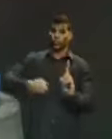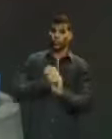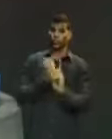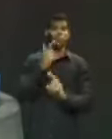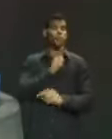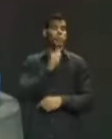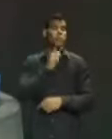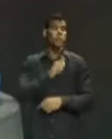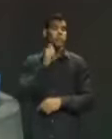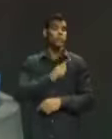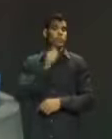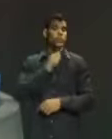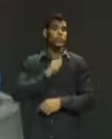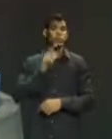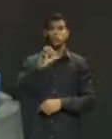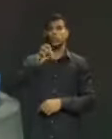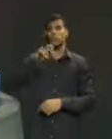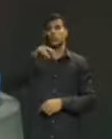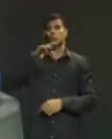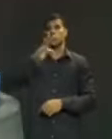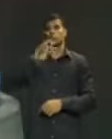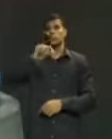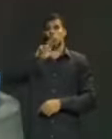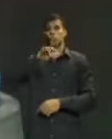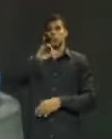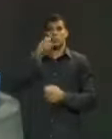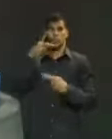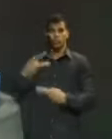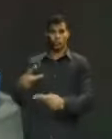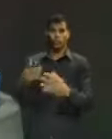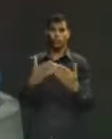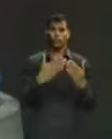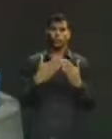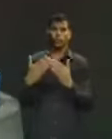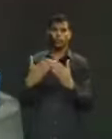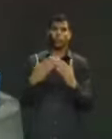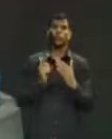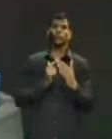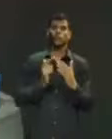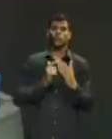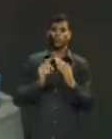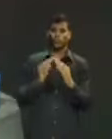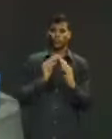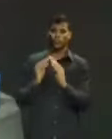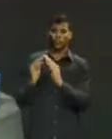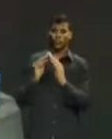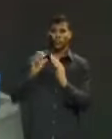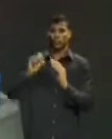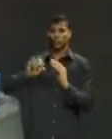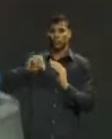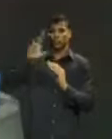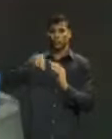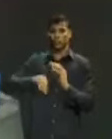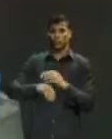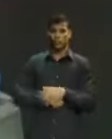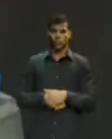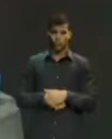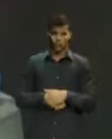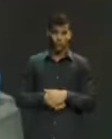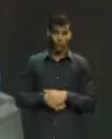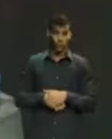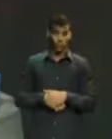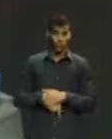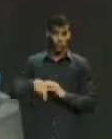tecnologia do agente comunitário de saúde, da visita domiciliar, do soro caseiro. Esse